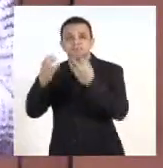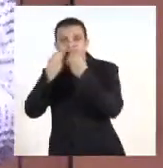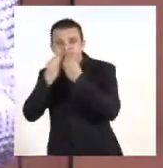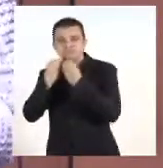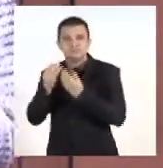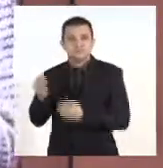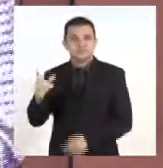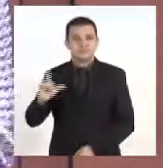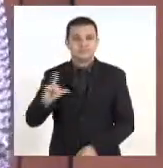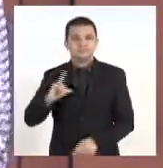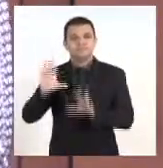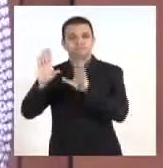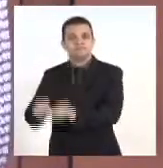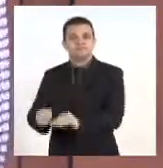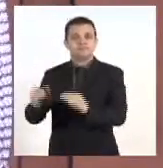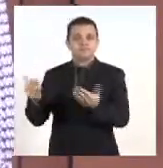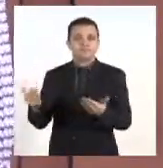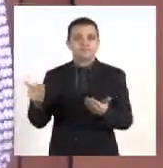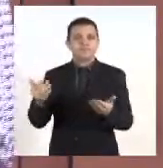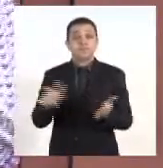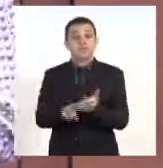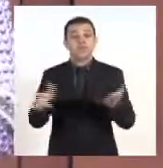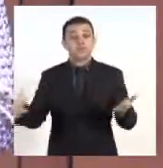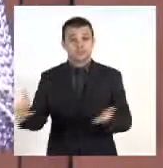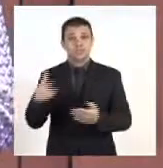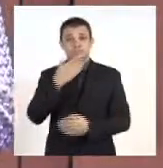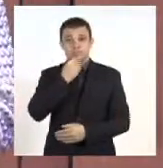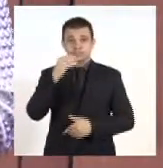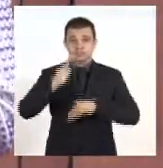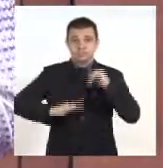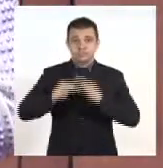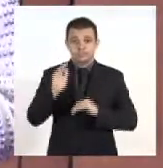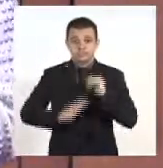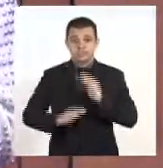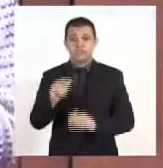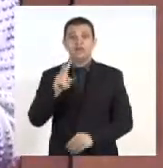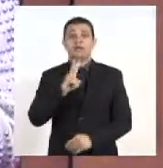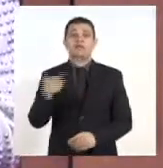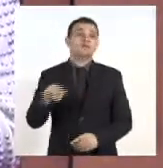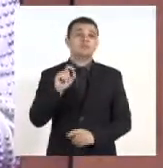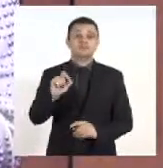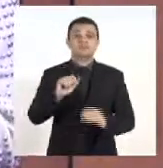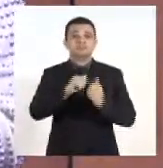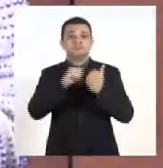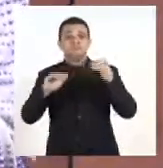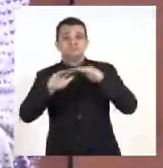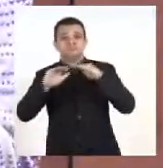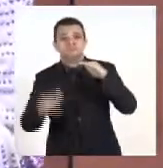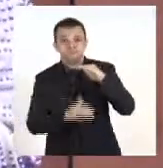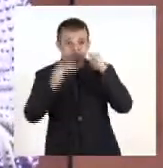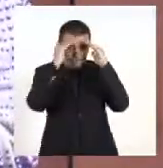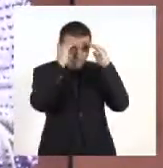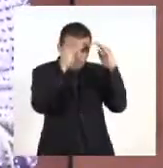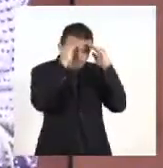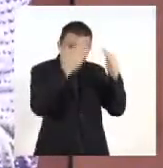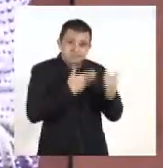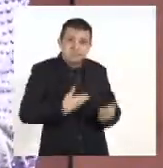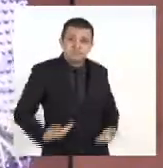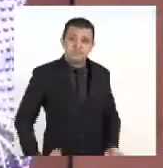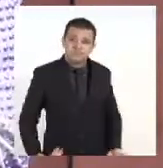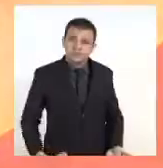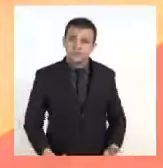ficar reféns. E digo isso não só para os jornalistas que